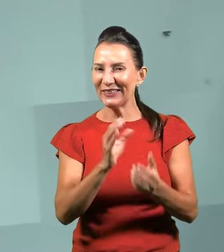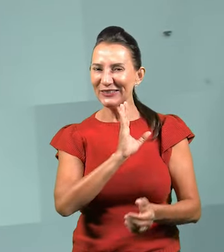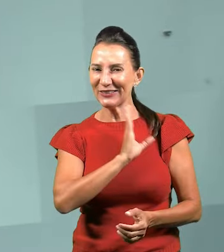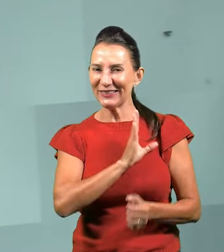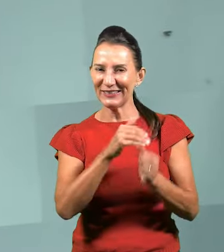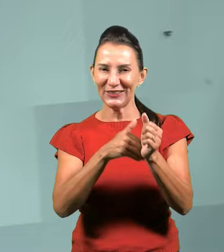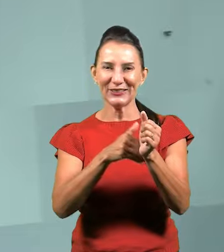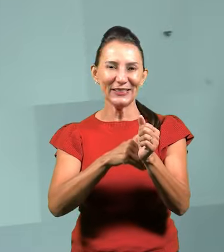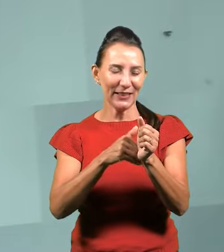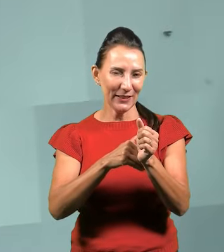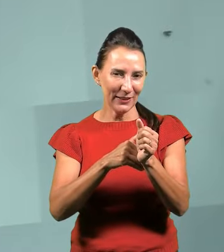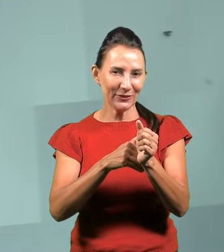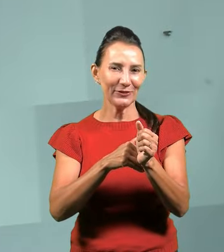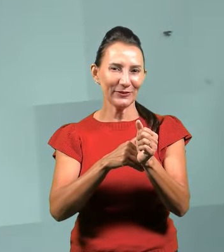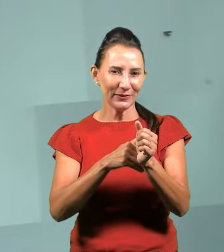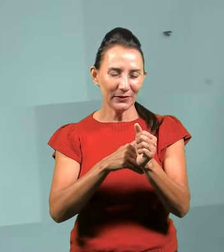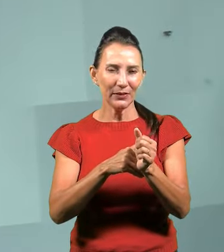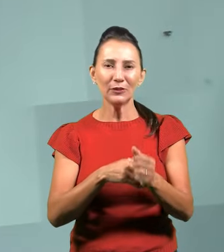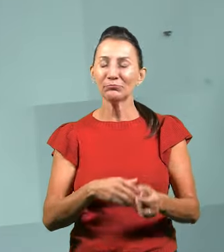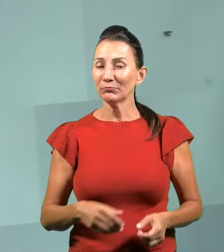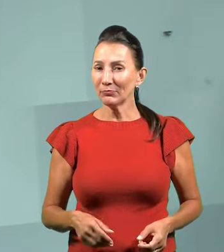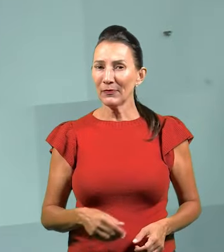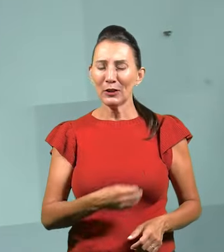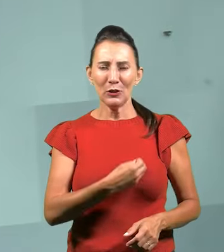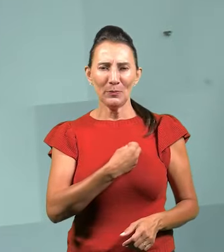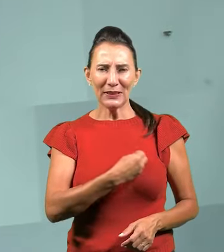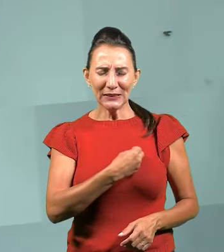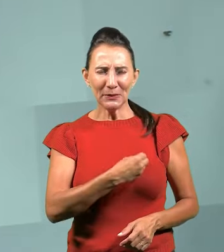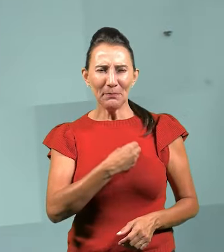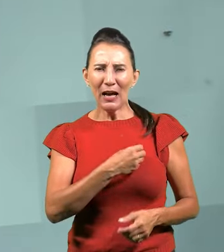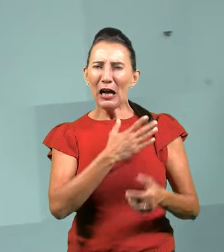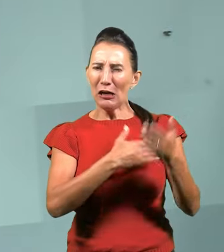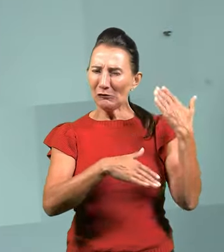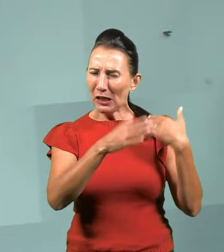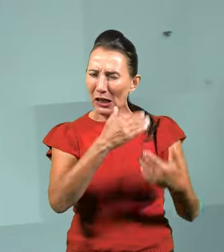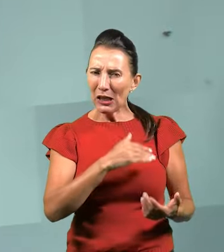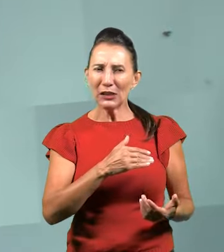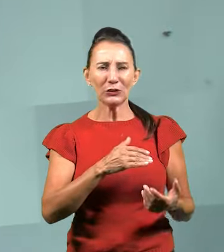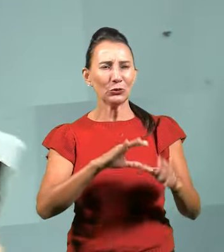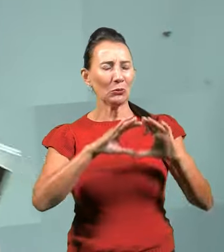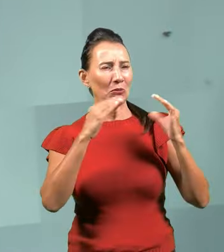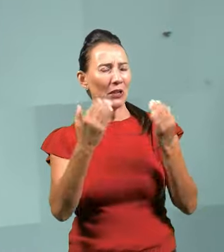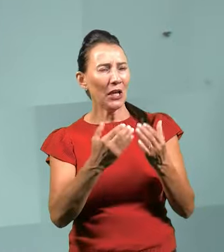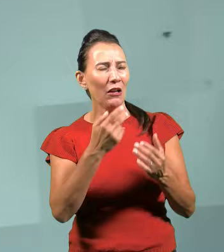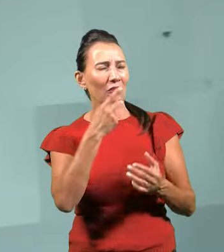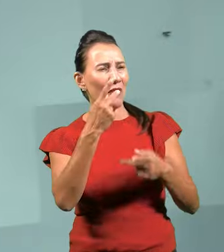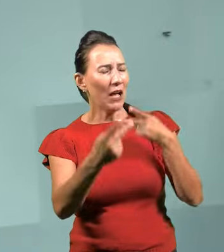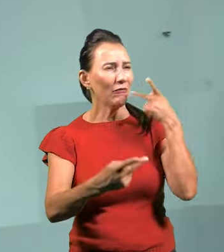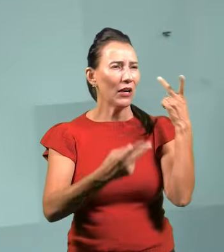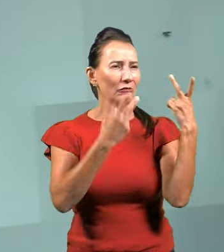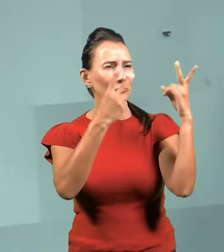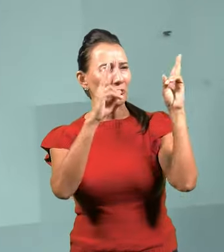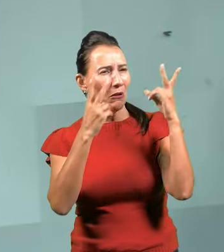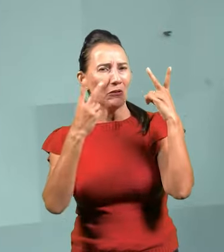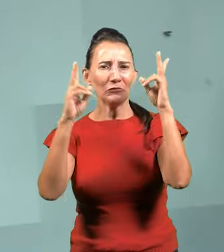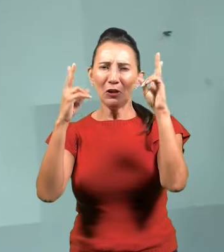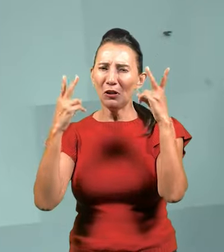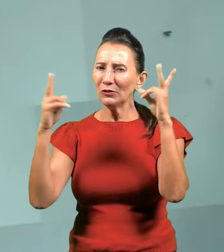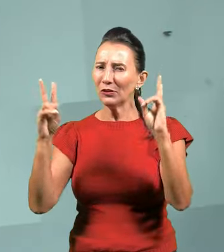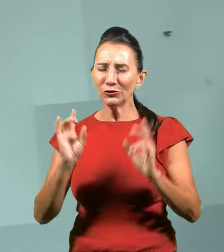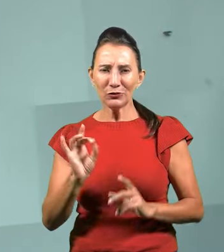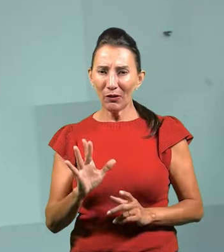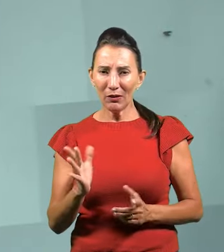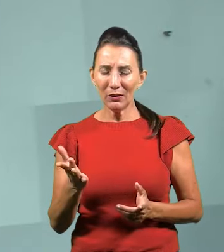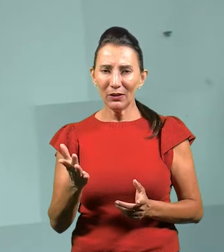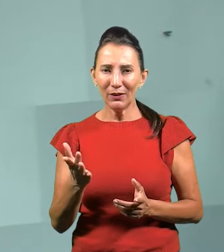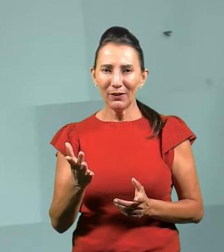conferência Segredos do Coração. Eu participava de congressos e eu via só vitória, ouvia só vitória,